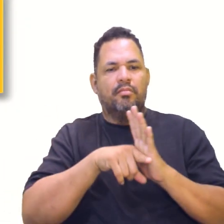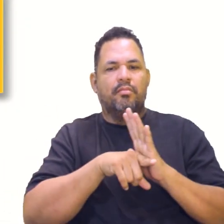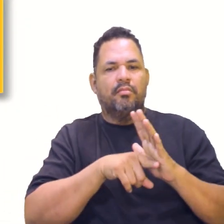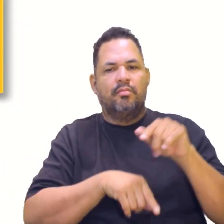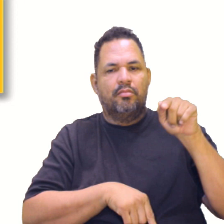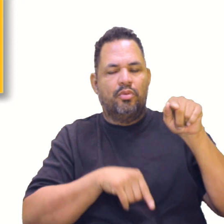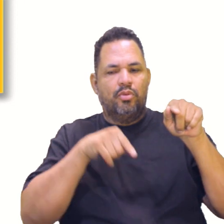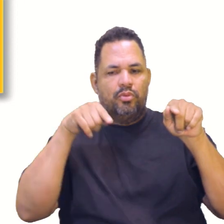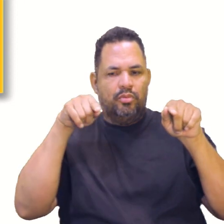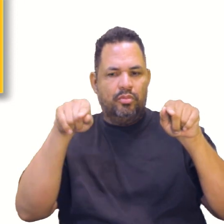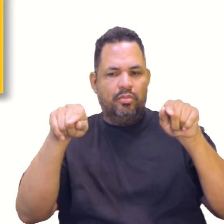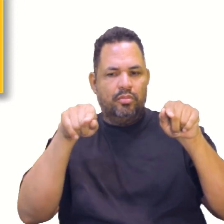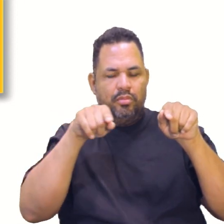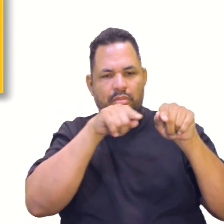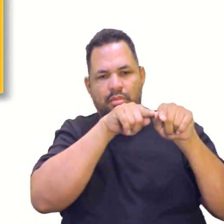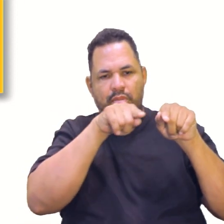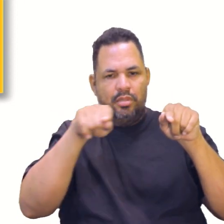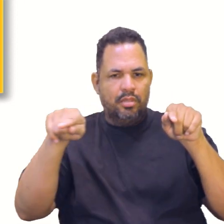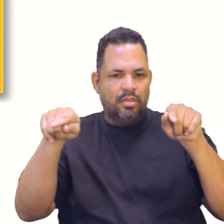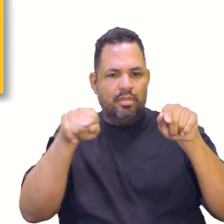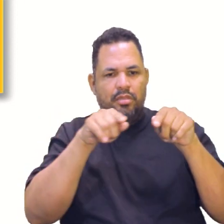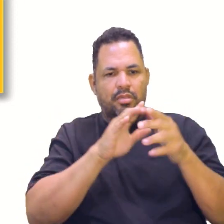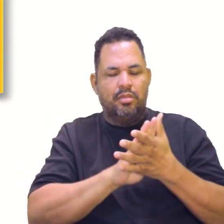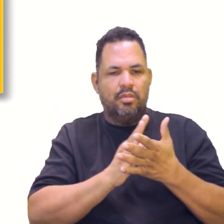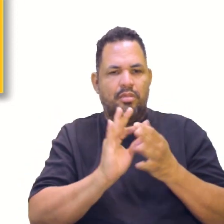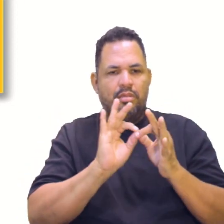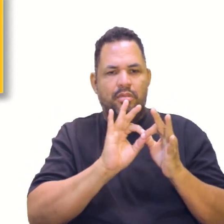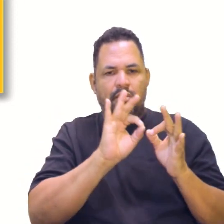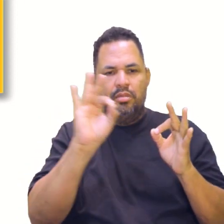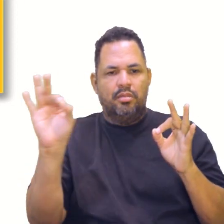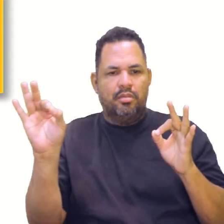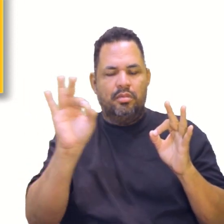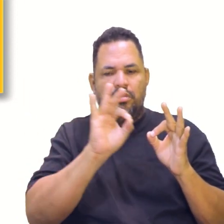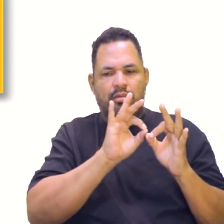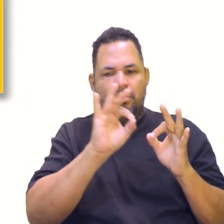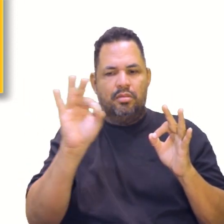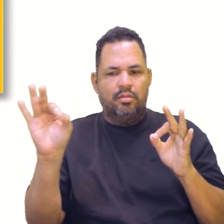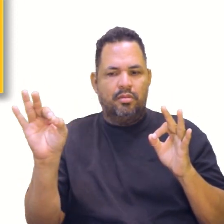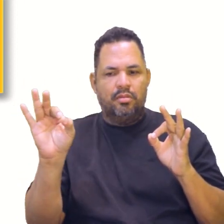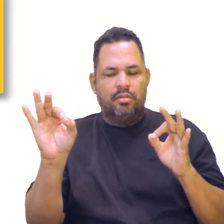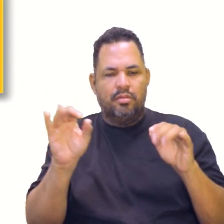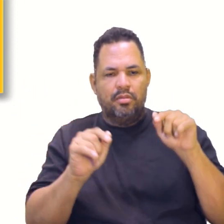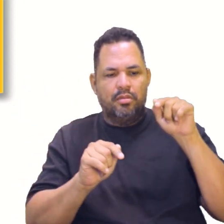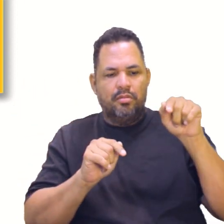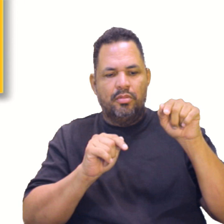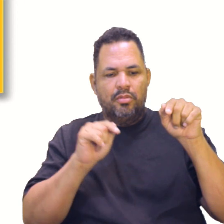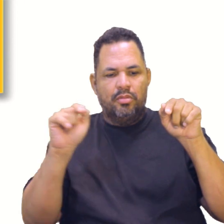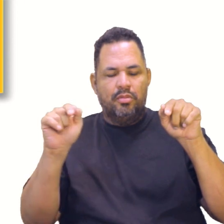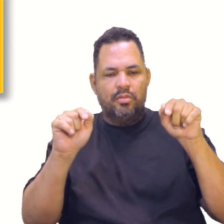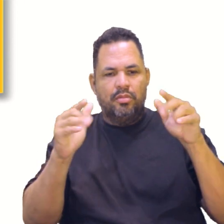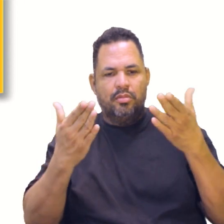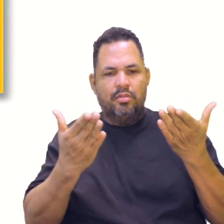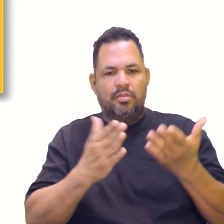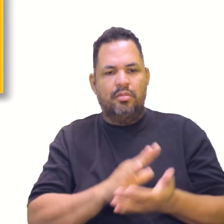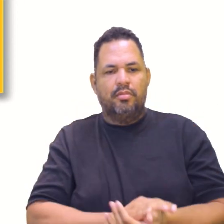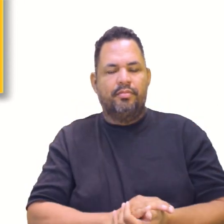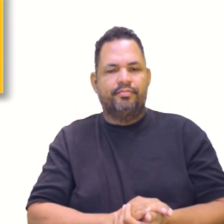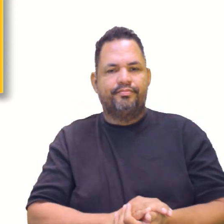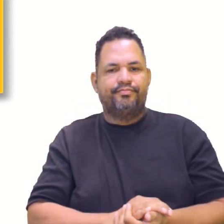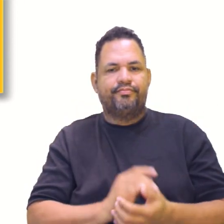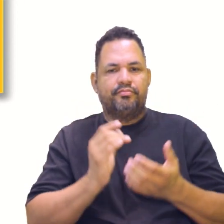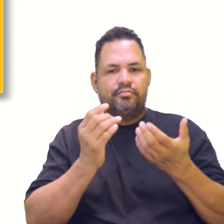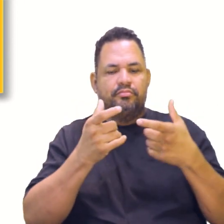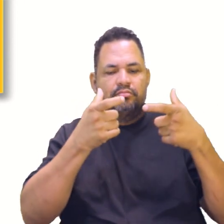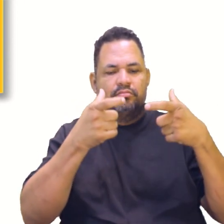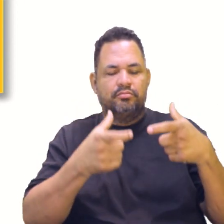parte 4. Só que agora nós vamos trabalhar com a distância entre o ponto e a reta. Nós vimos lá, né,